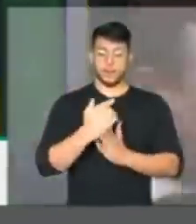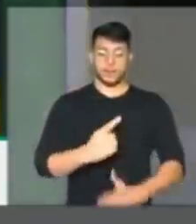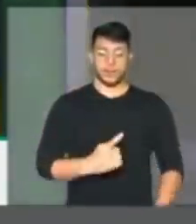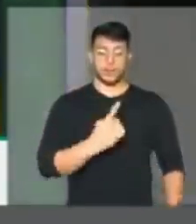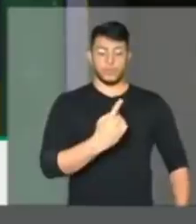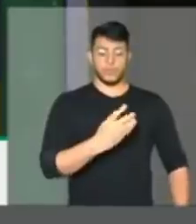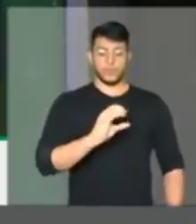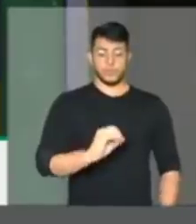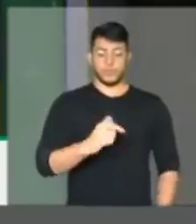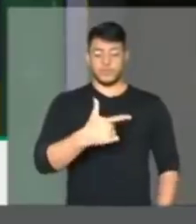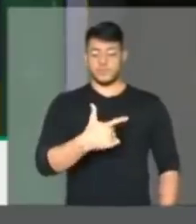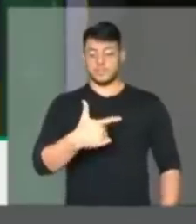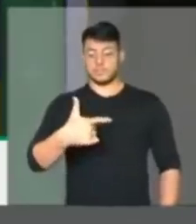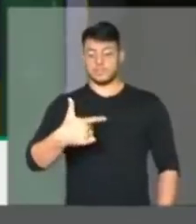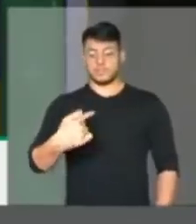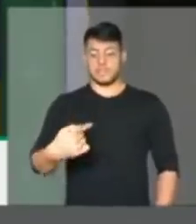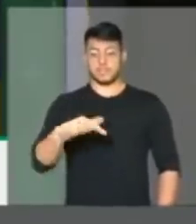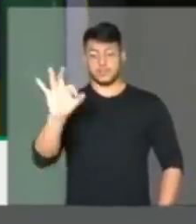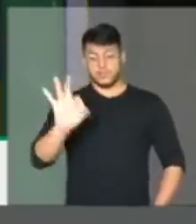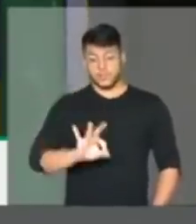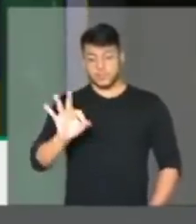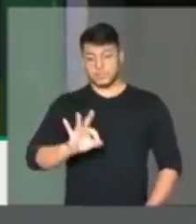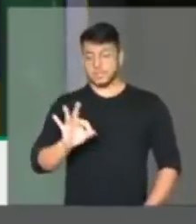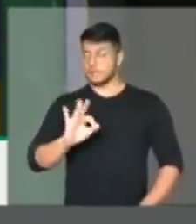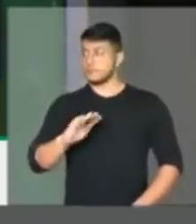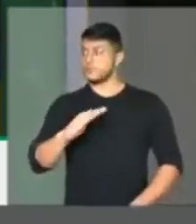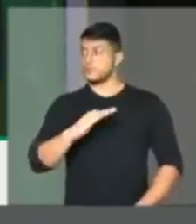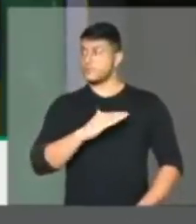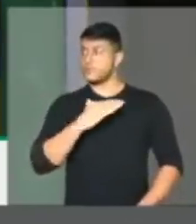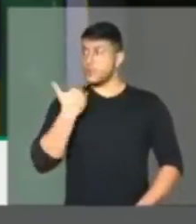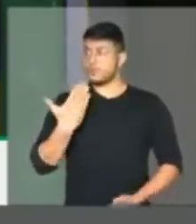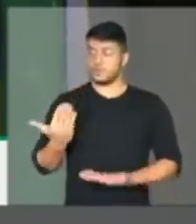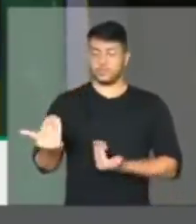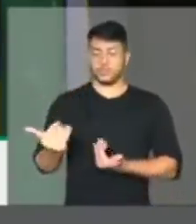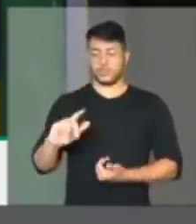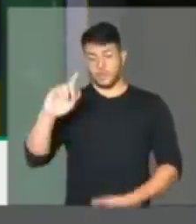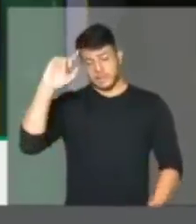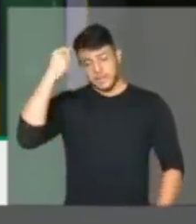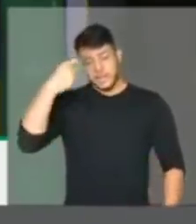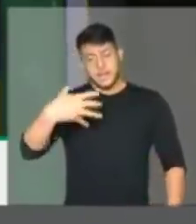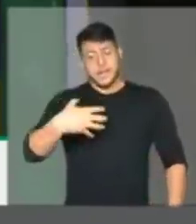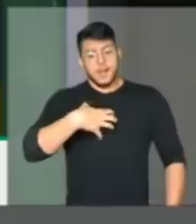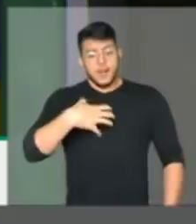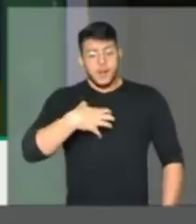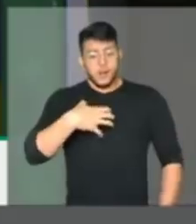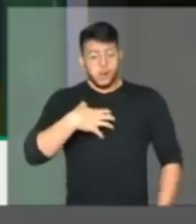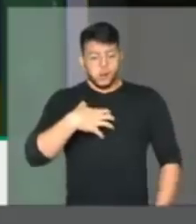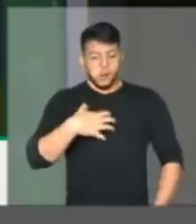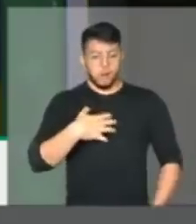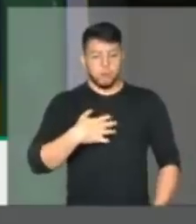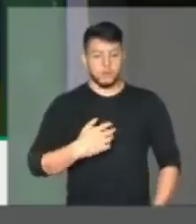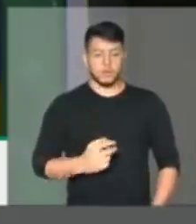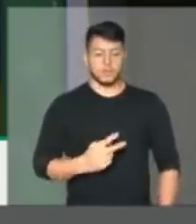1027% de aumento na morte de jovens negros, e no caso da Bahia, mais de